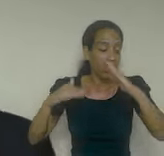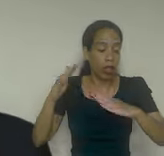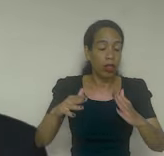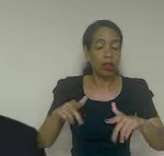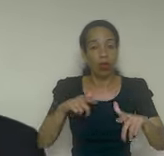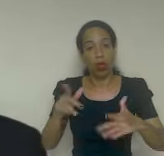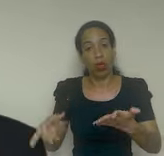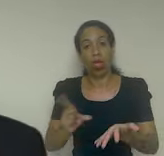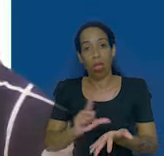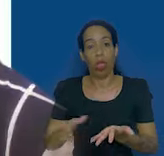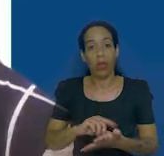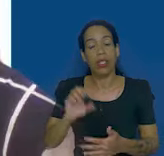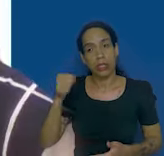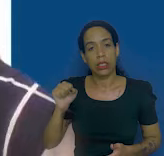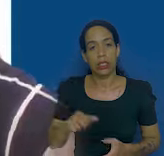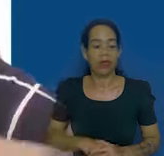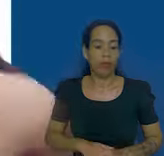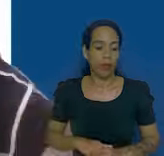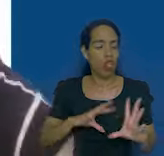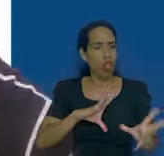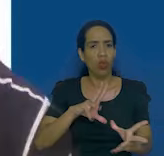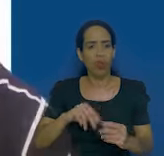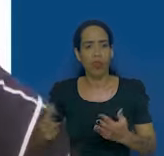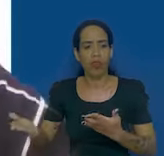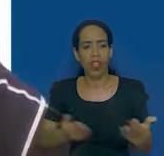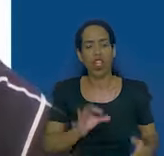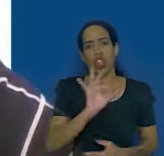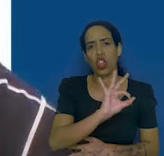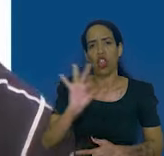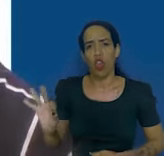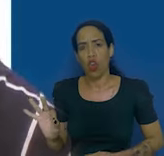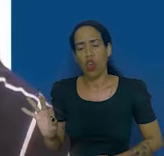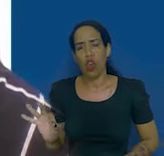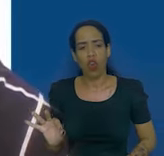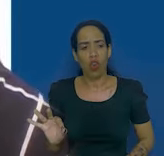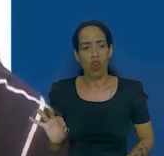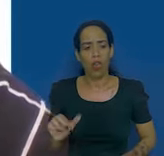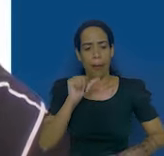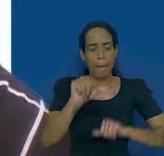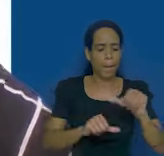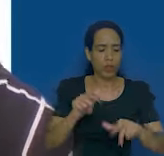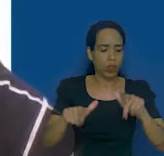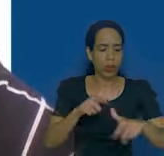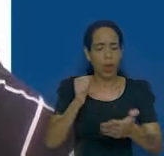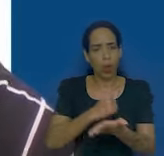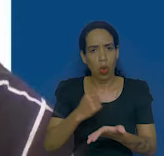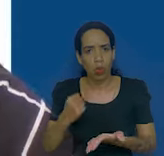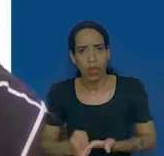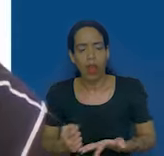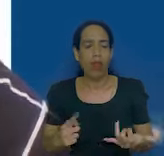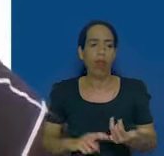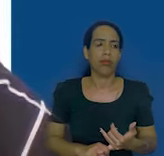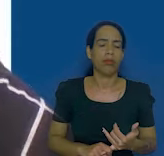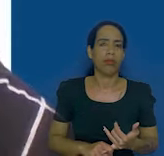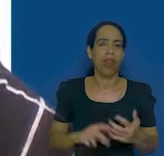livro. Sim, a gente pegou, né, tudo aquilo que veio novo com a reforma trabalhista, contrato